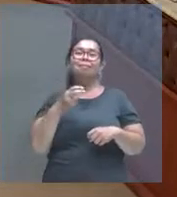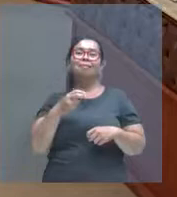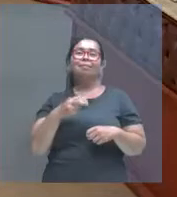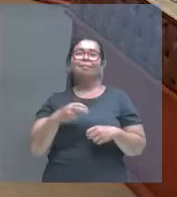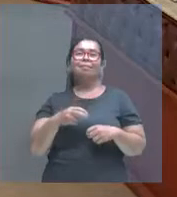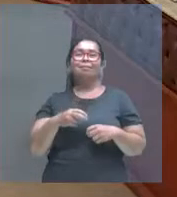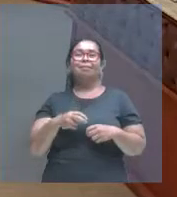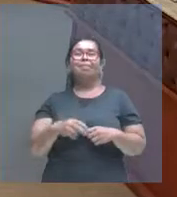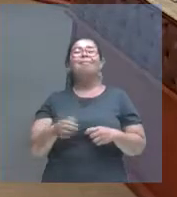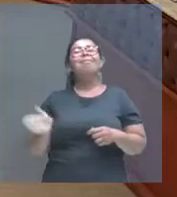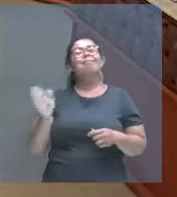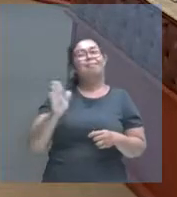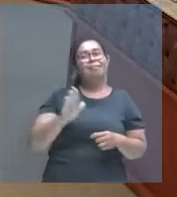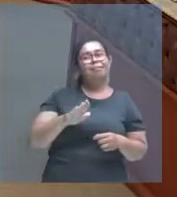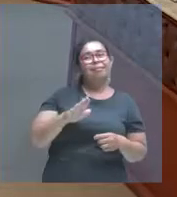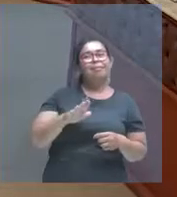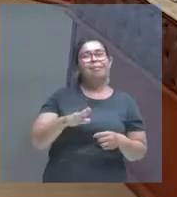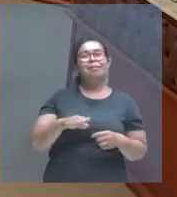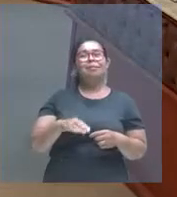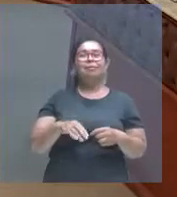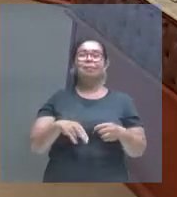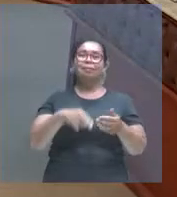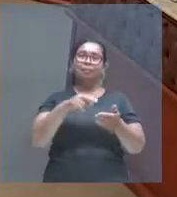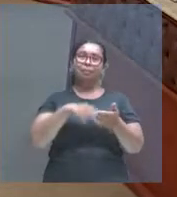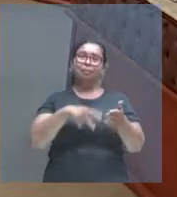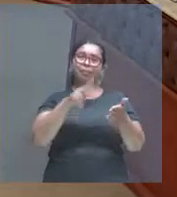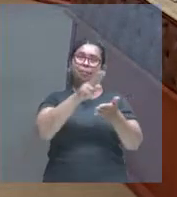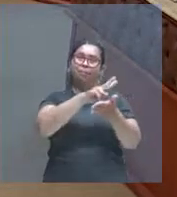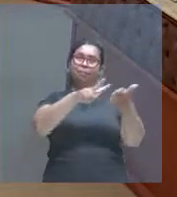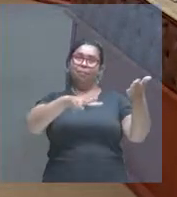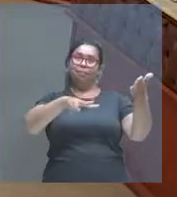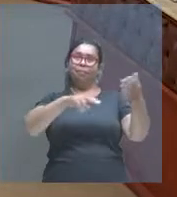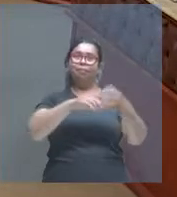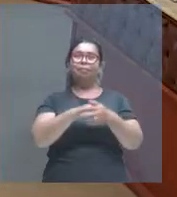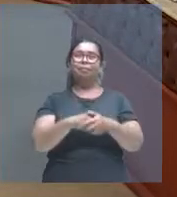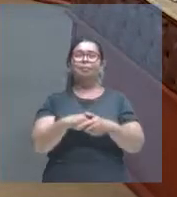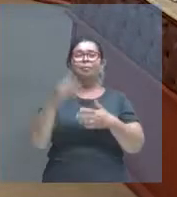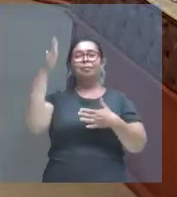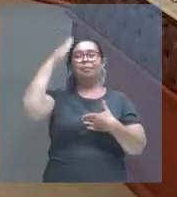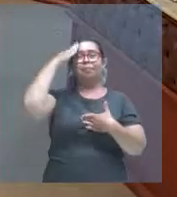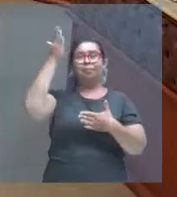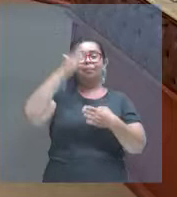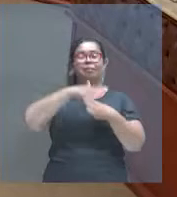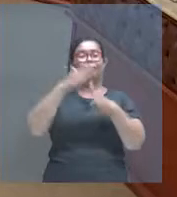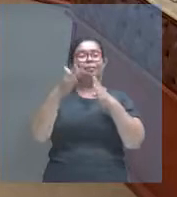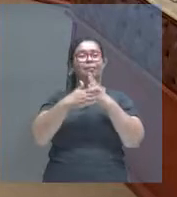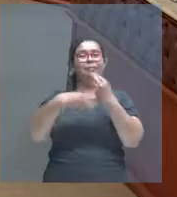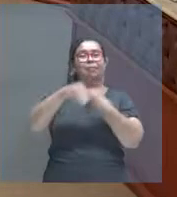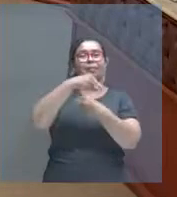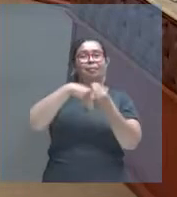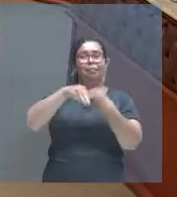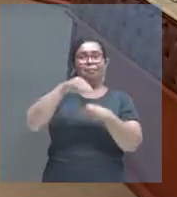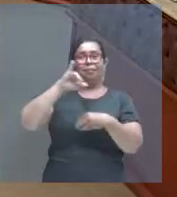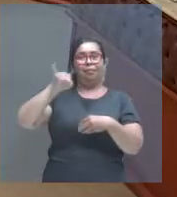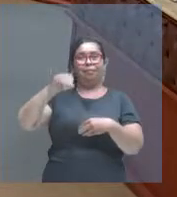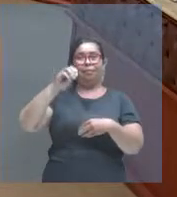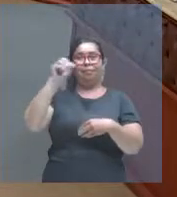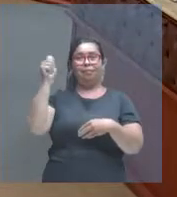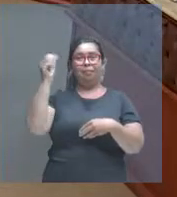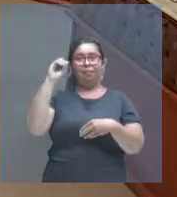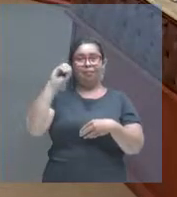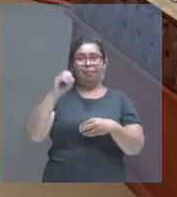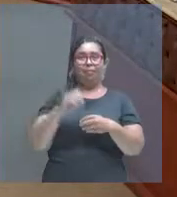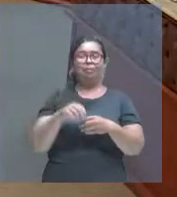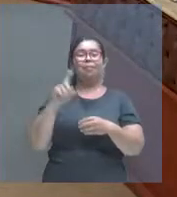uma colinha aqui, porque eu faço questão de agradecer os envolvidos. João, figura marcante